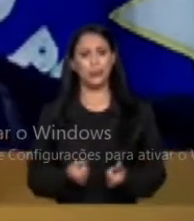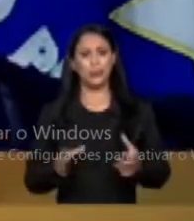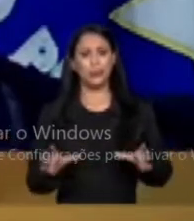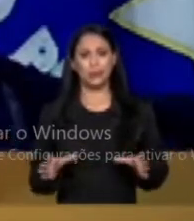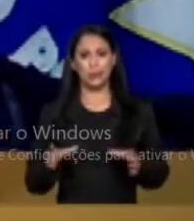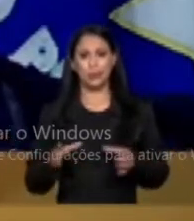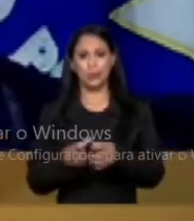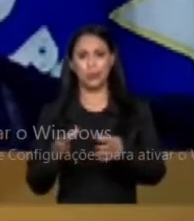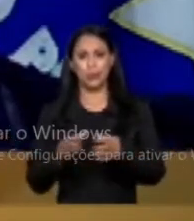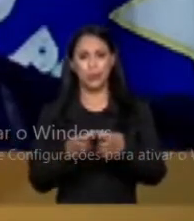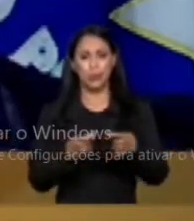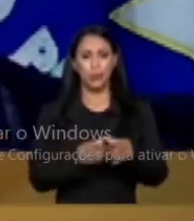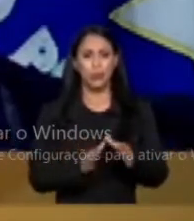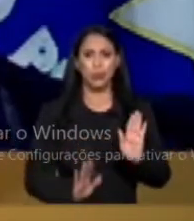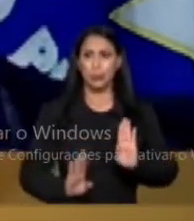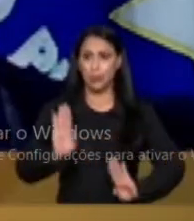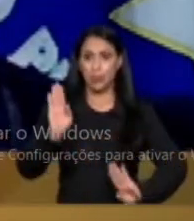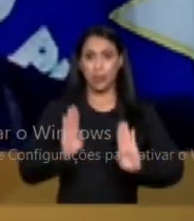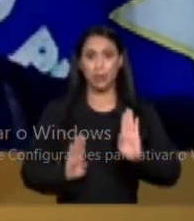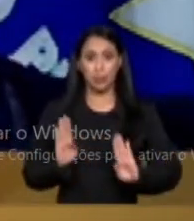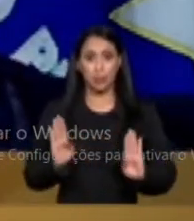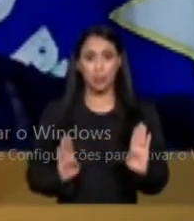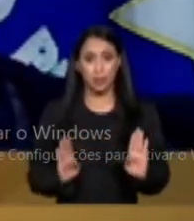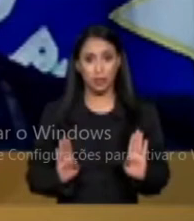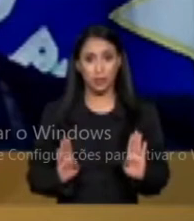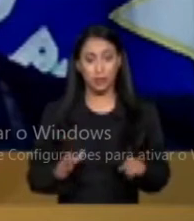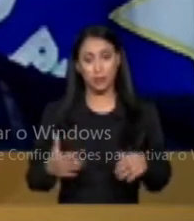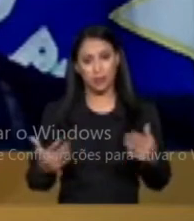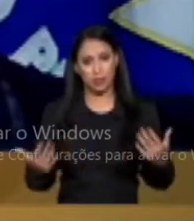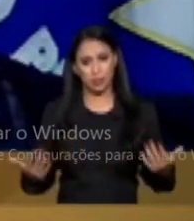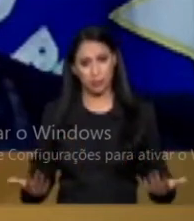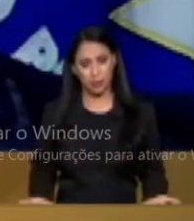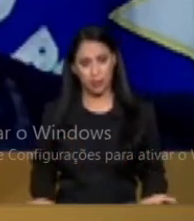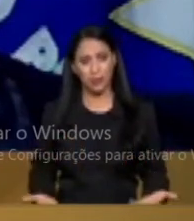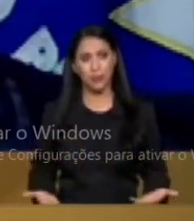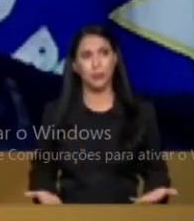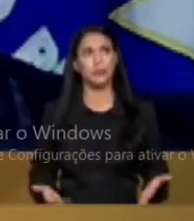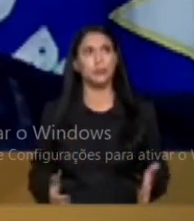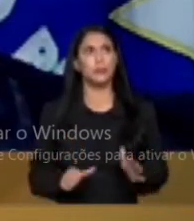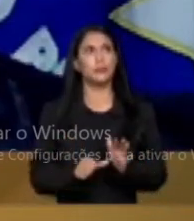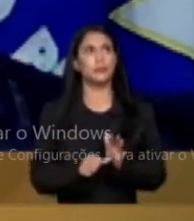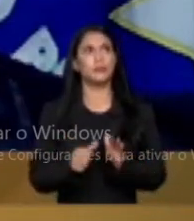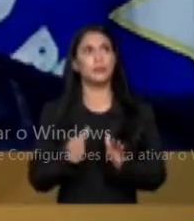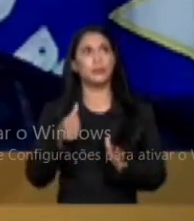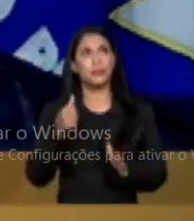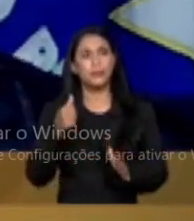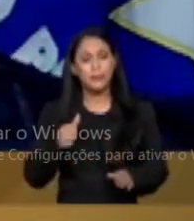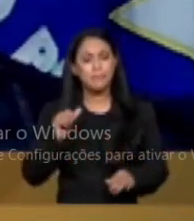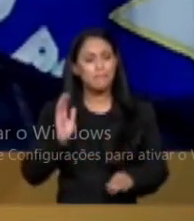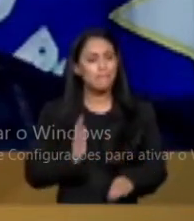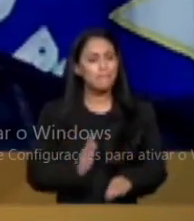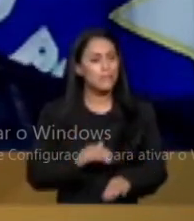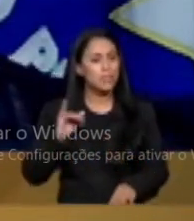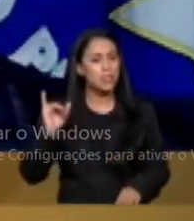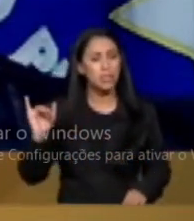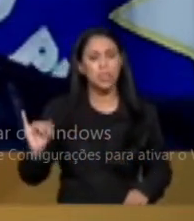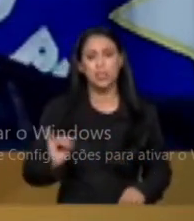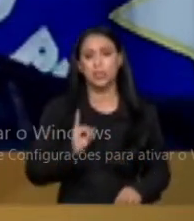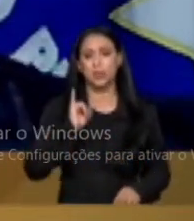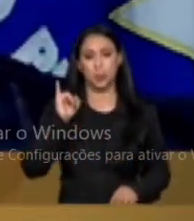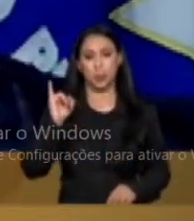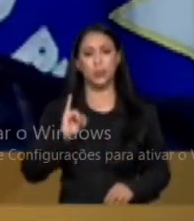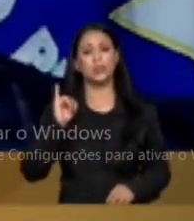agremiações e a todos os candidatos. Dessa forma, o primeiro e mais